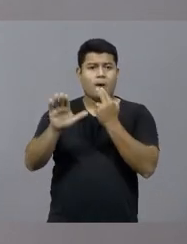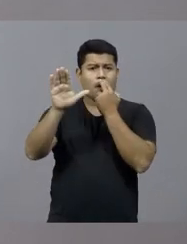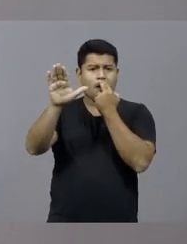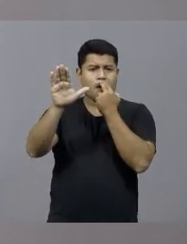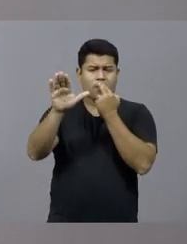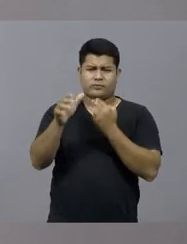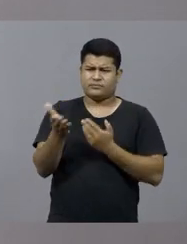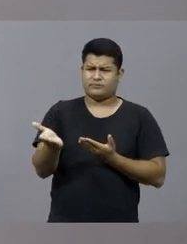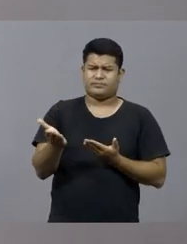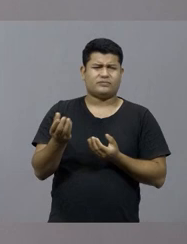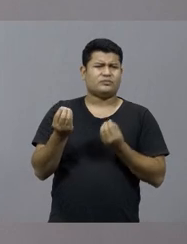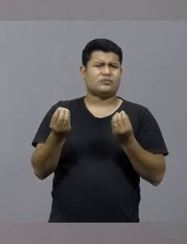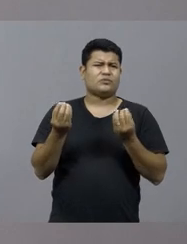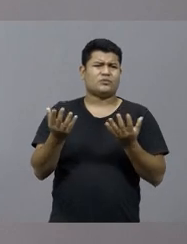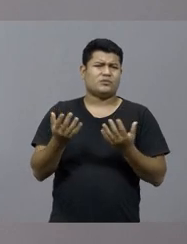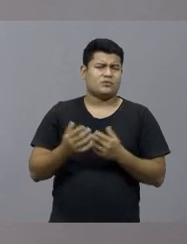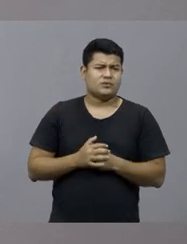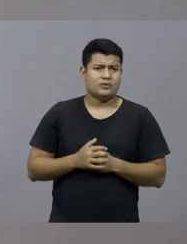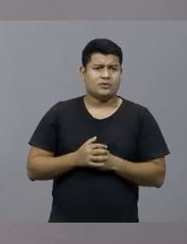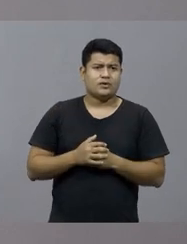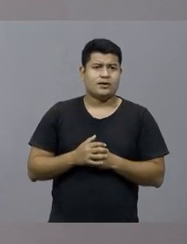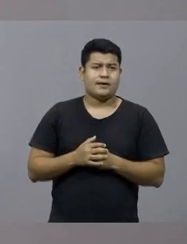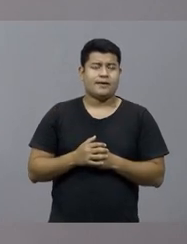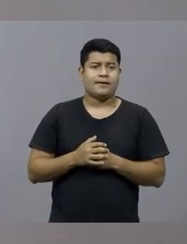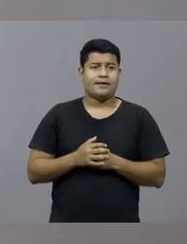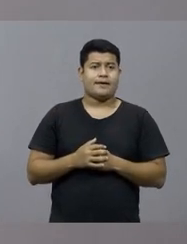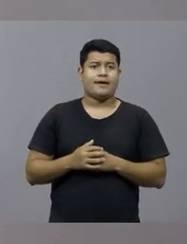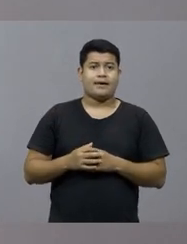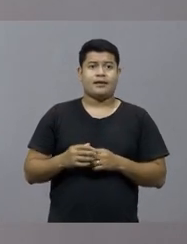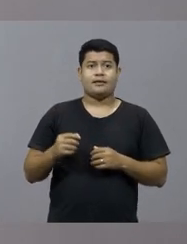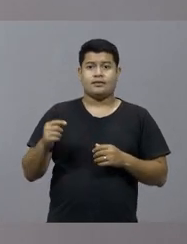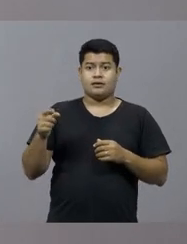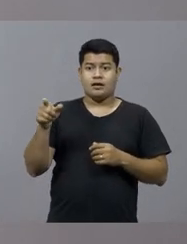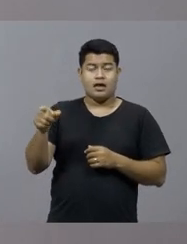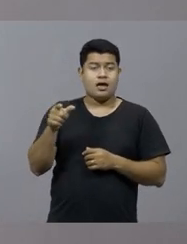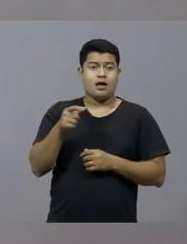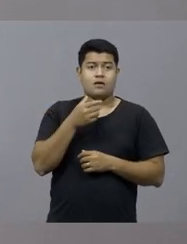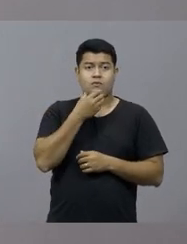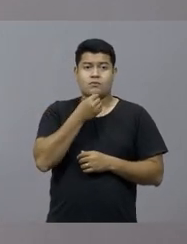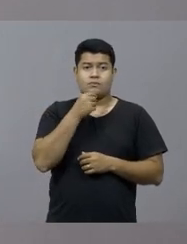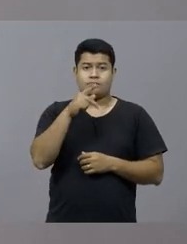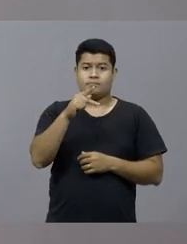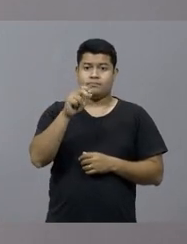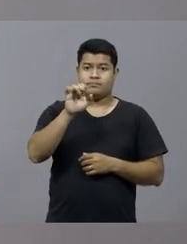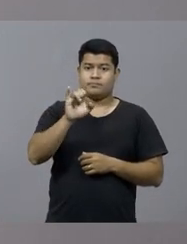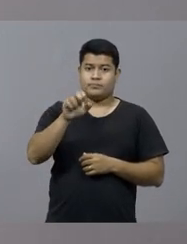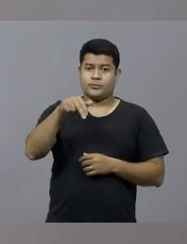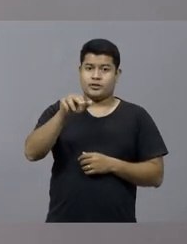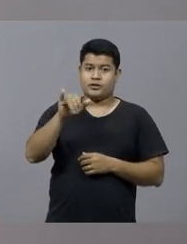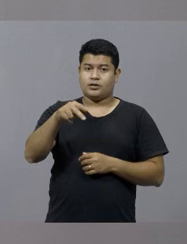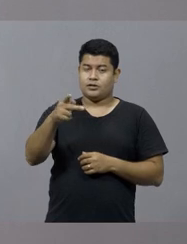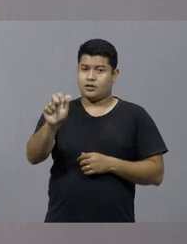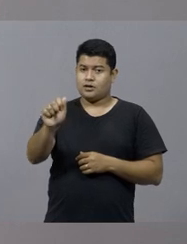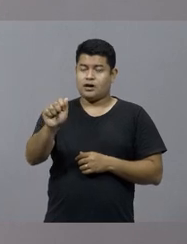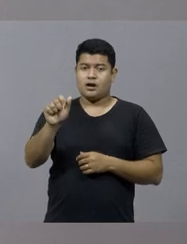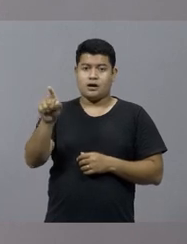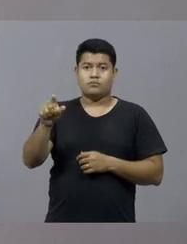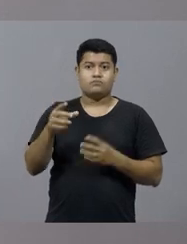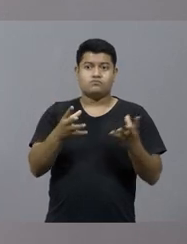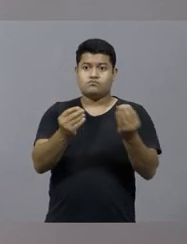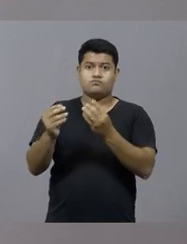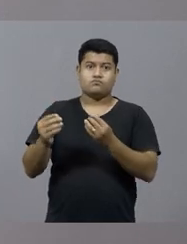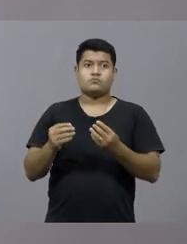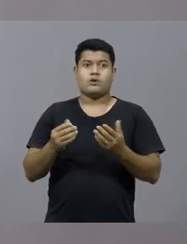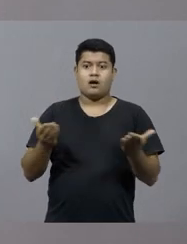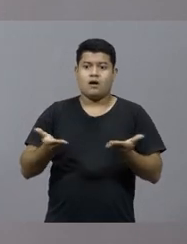estratégia retórica desse sujeito, do Peninha. É uma estratégia de desumanização do opositor. E isso vai acontecer muito no